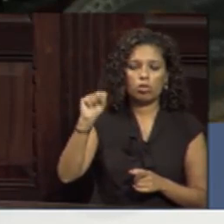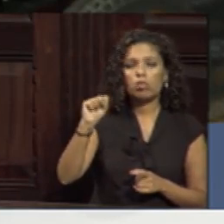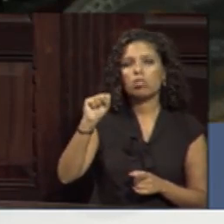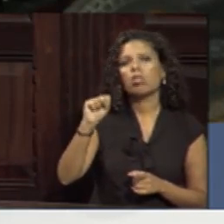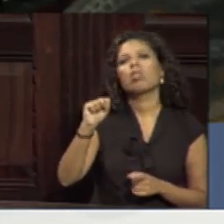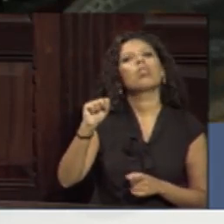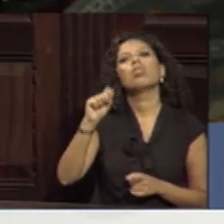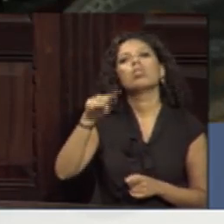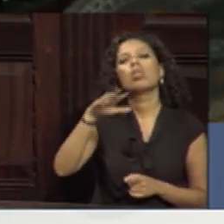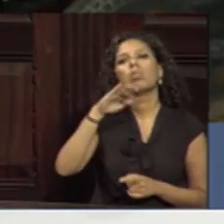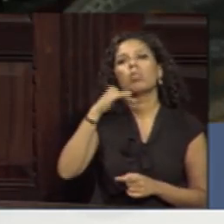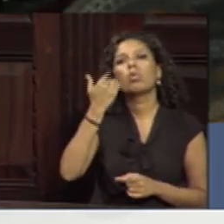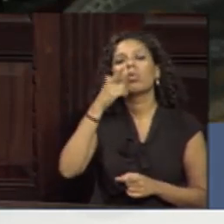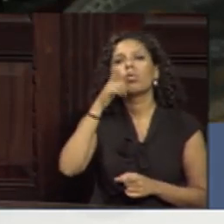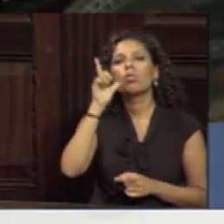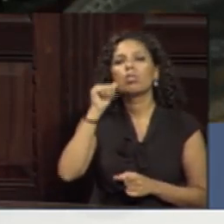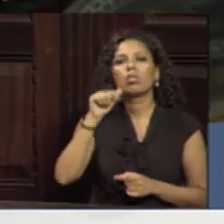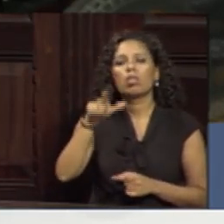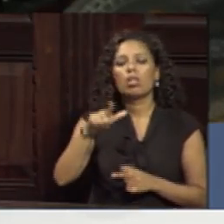nessa casa,